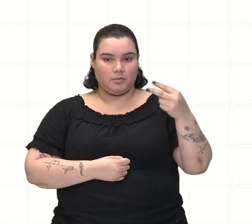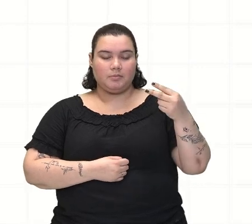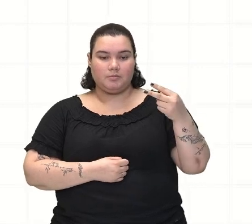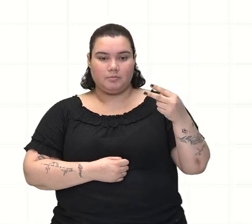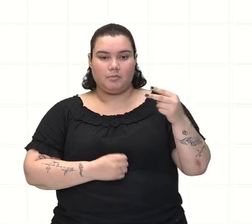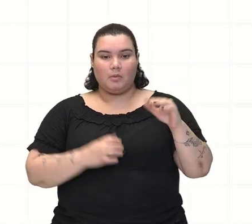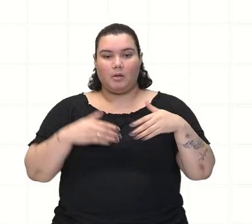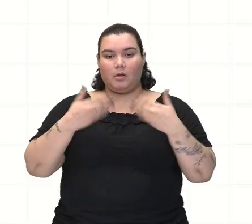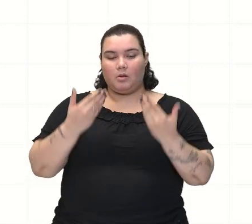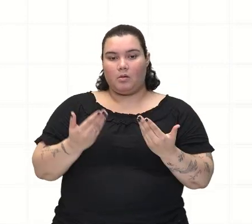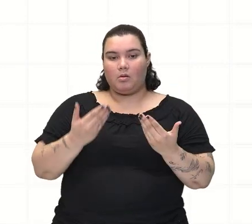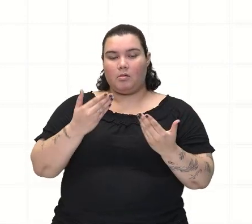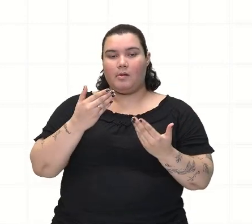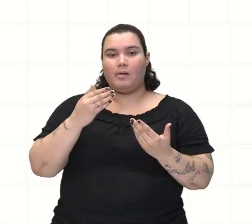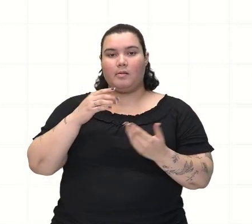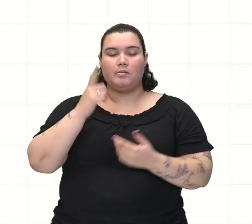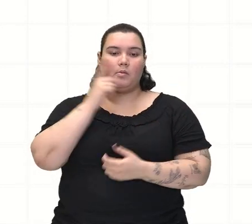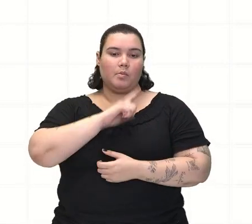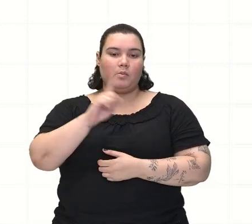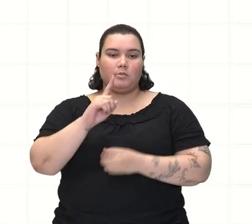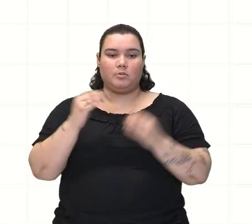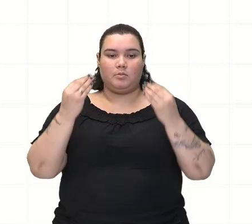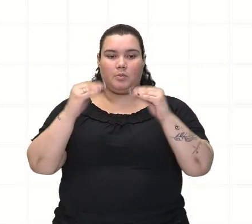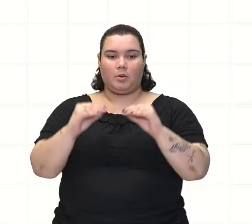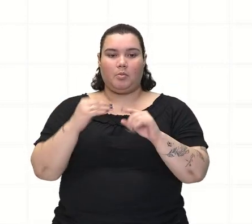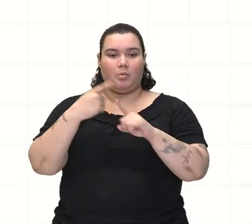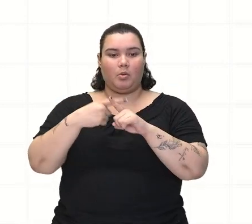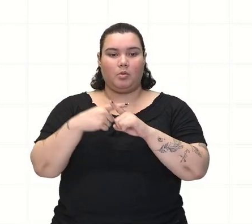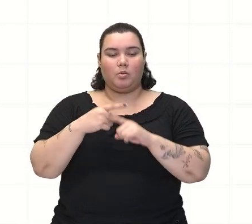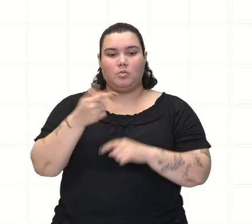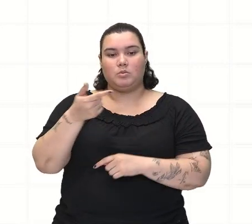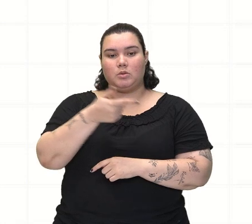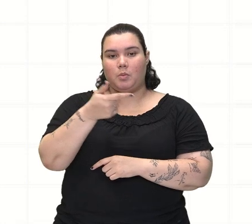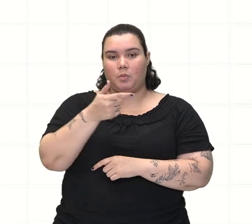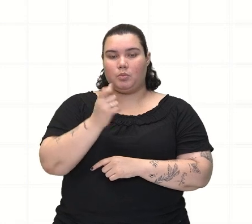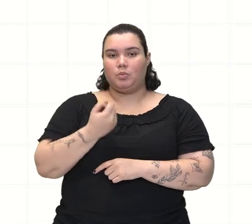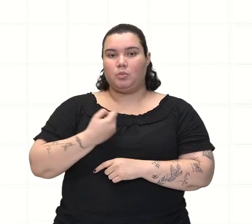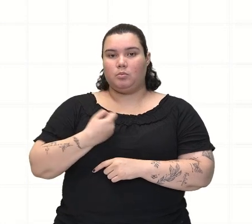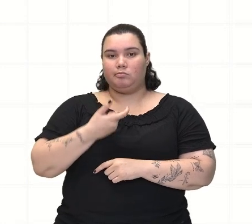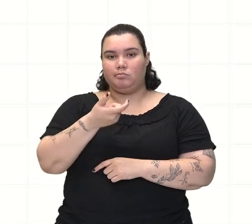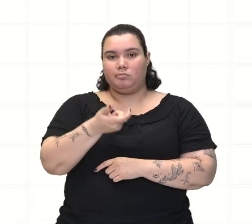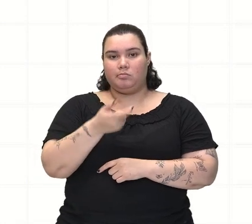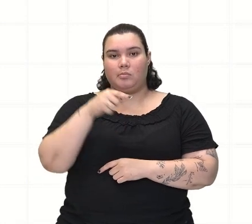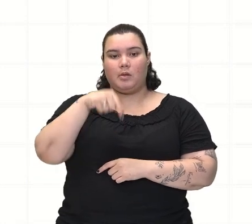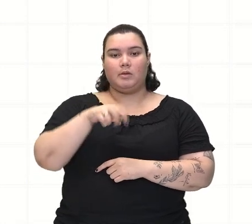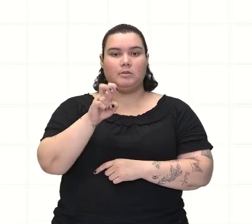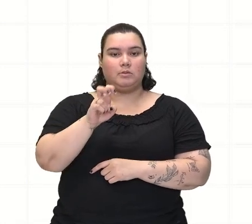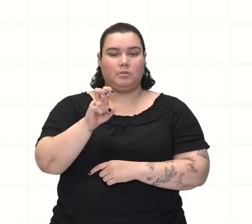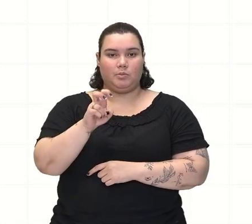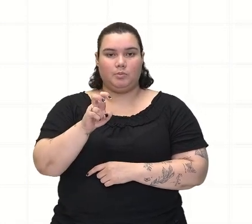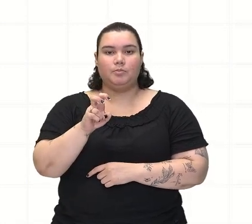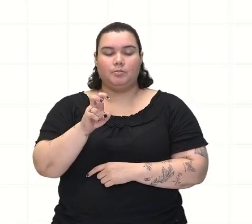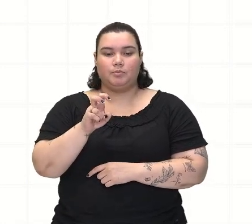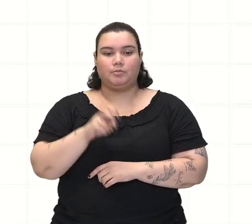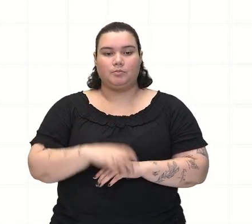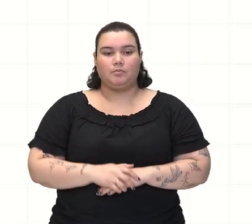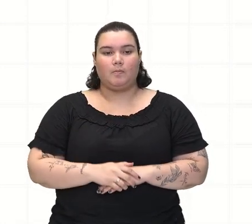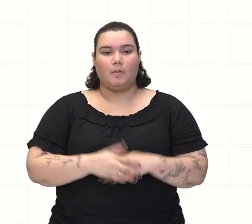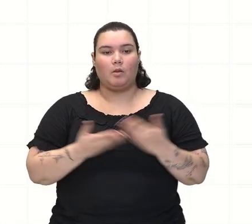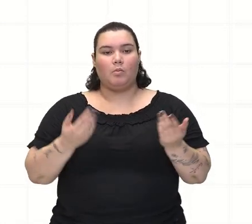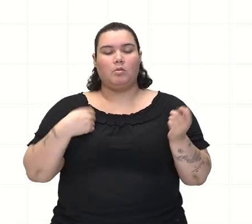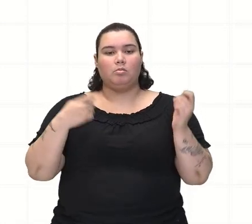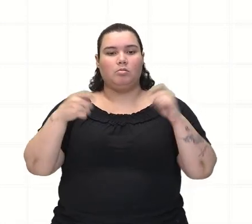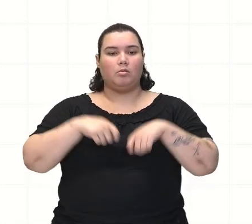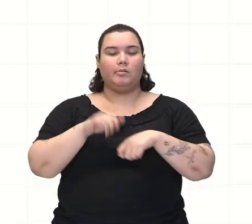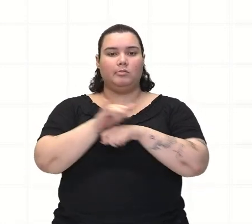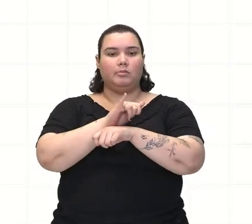E aí, ó, eu não posso escrever, porque aqui o segundo termo é 5. Então, o que é que eu posso